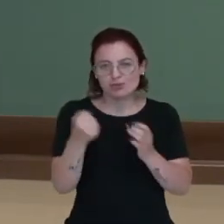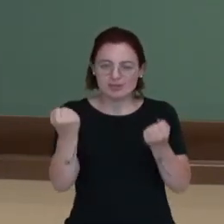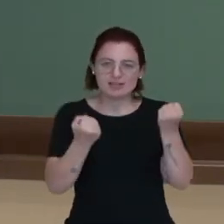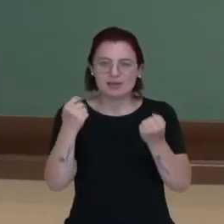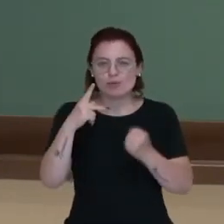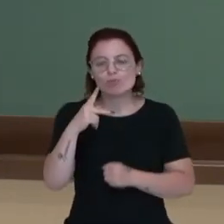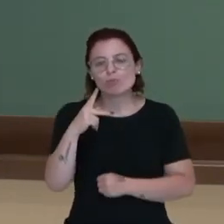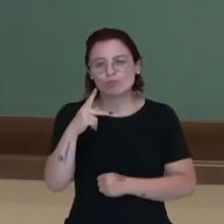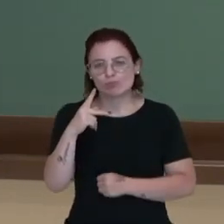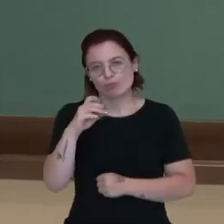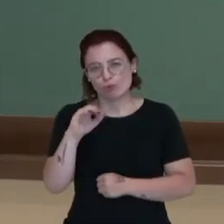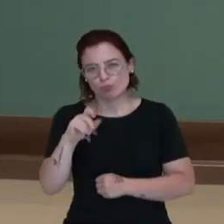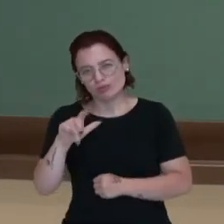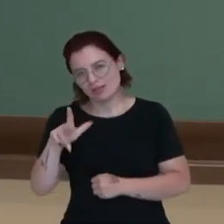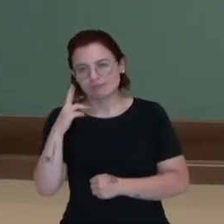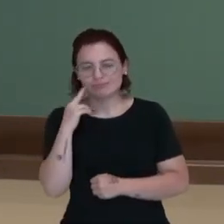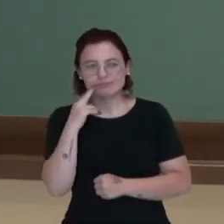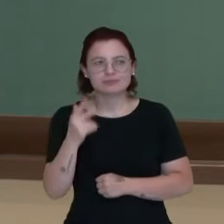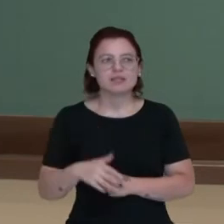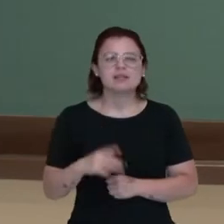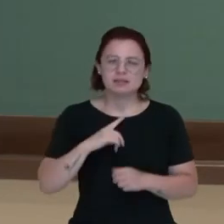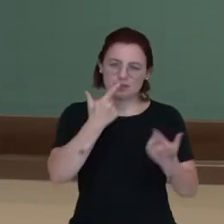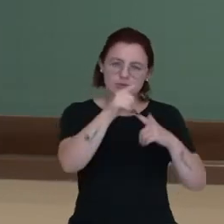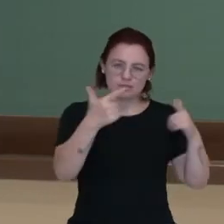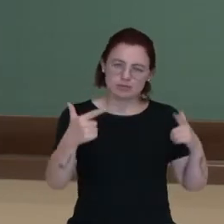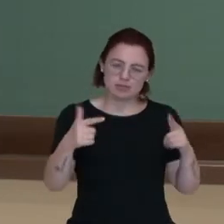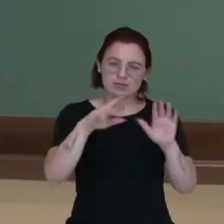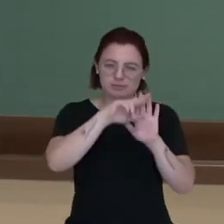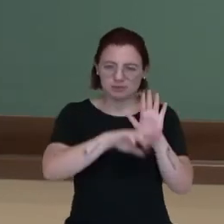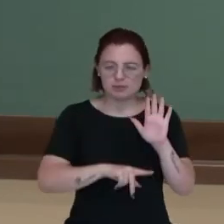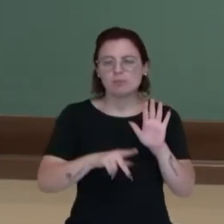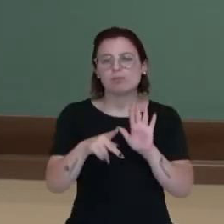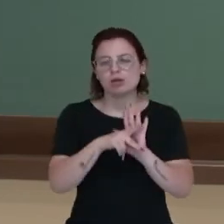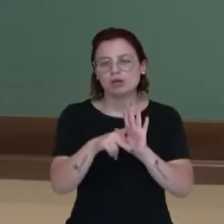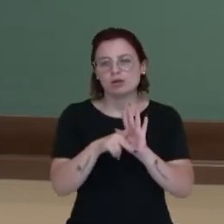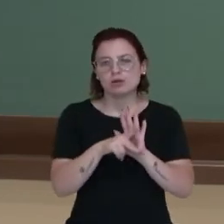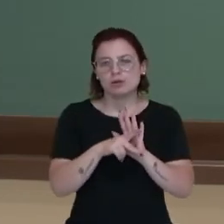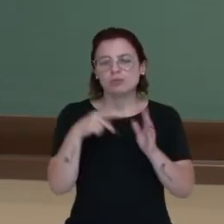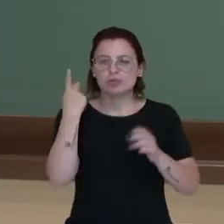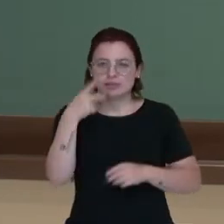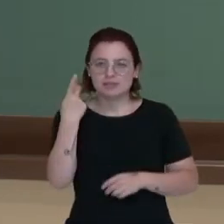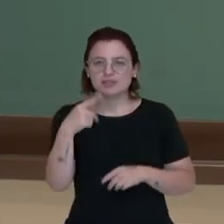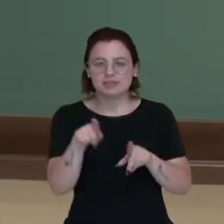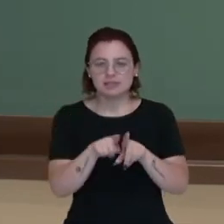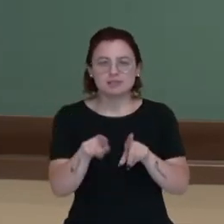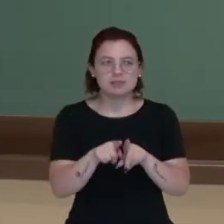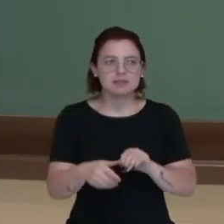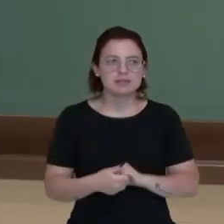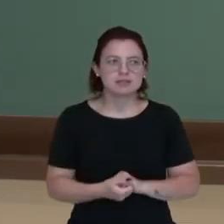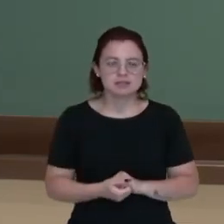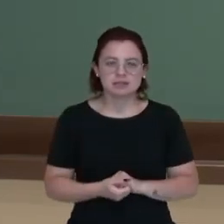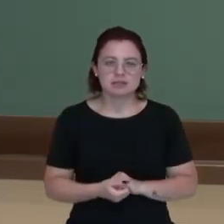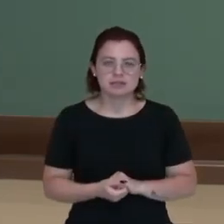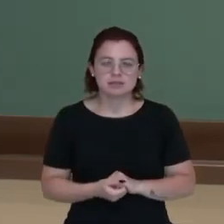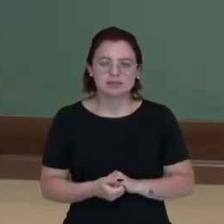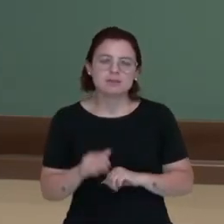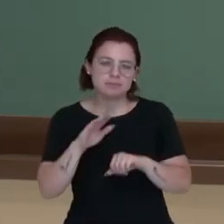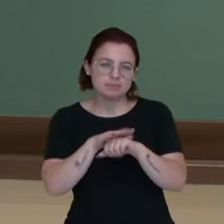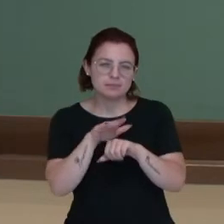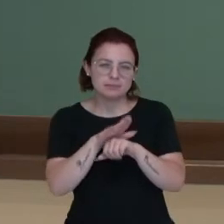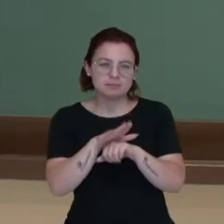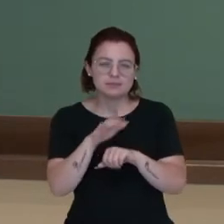Então, também tem outras questões também políticas aí, outras questões um pouco